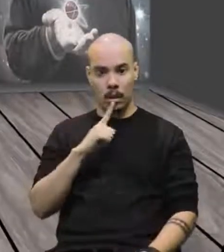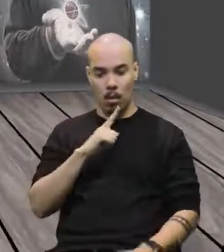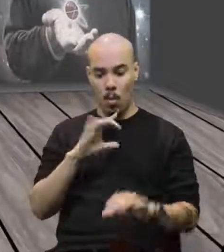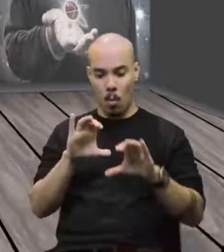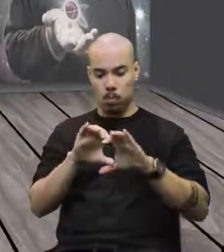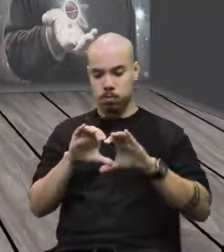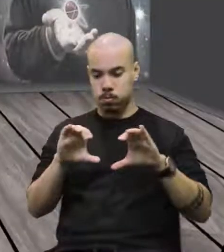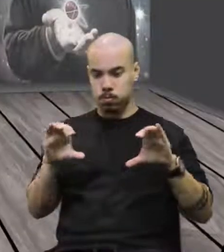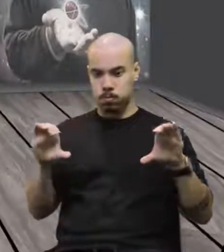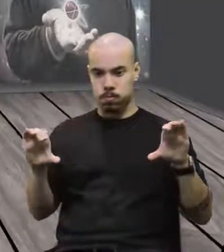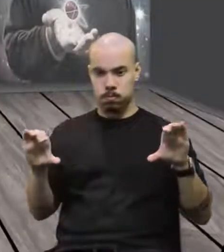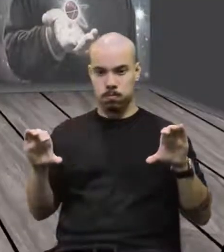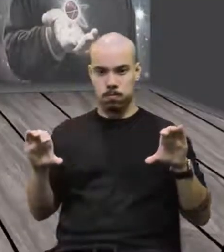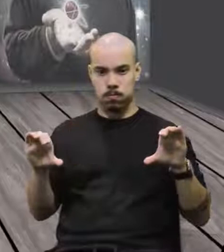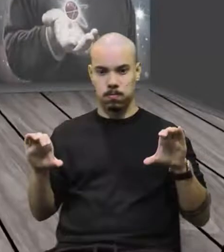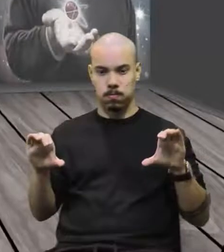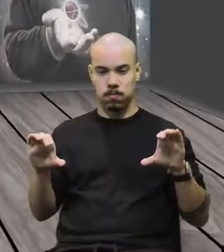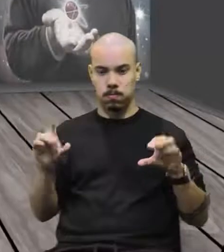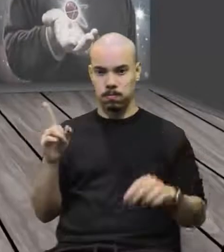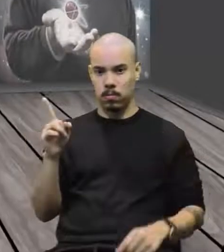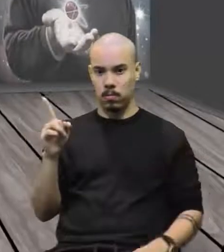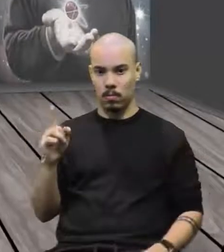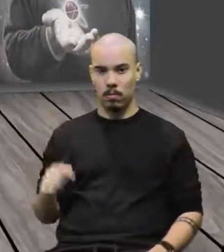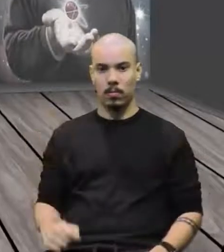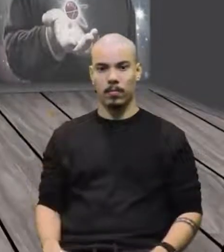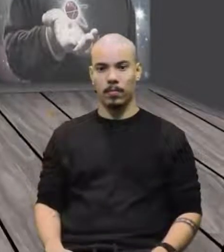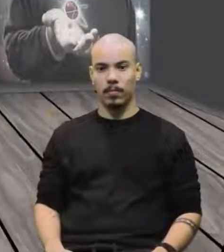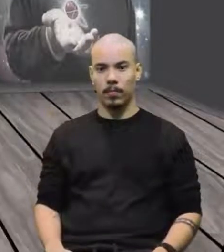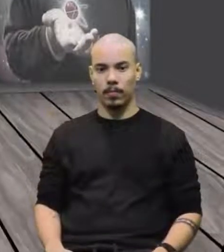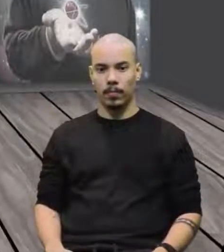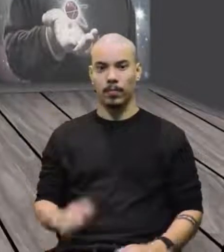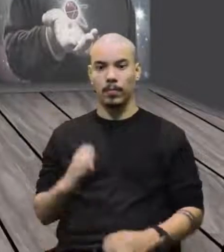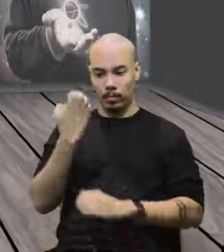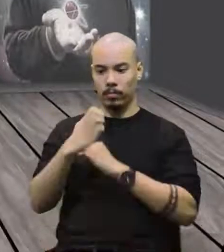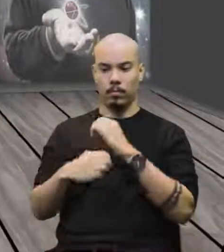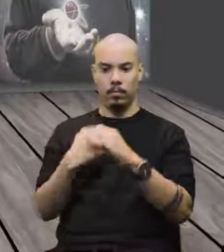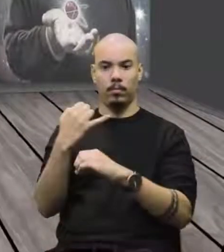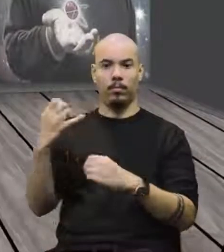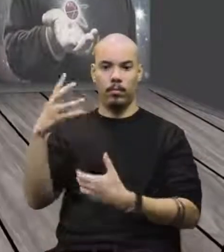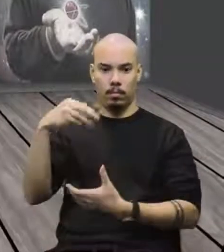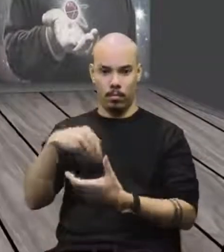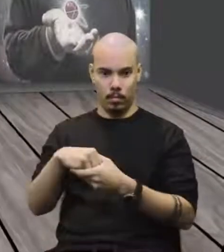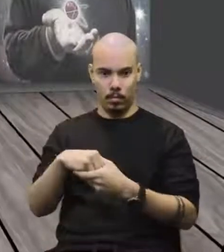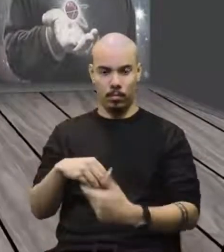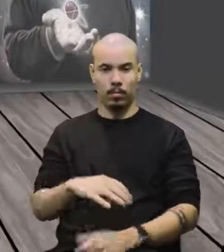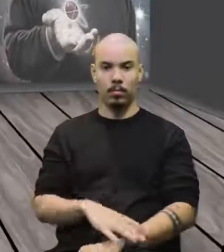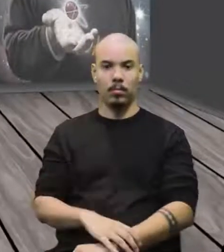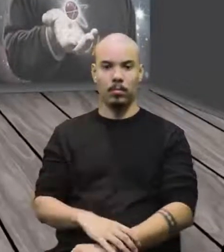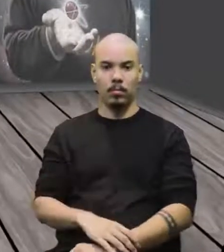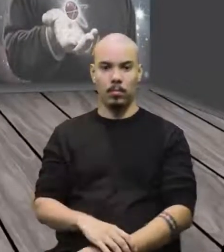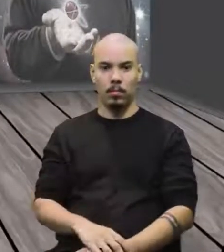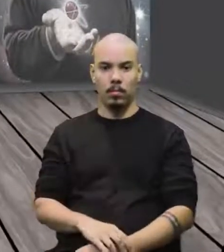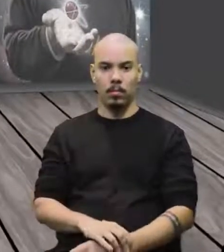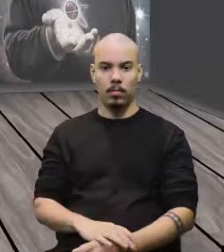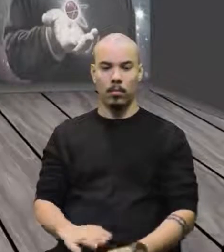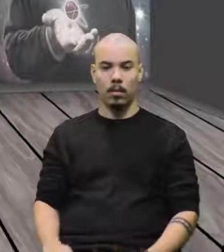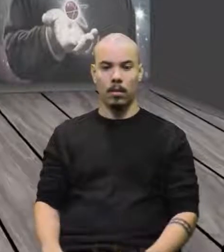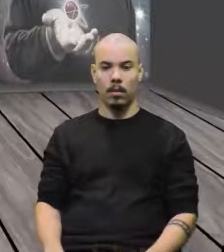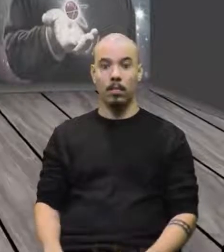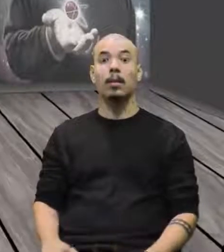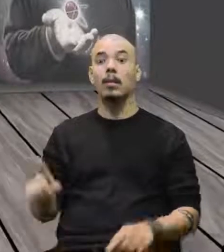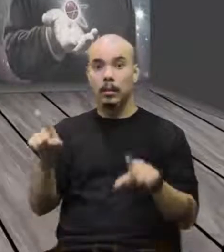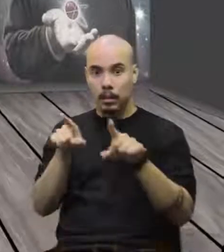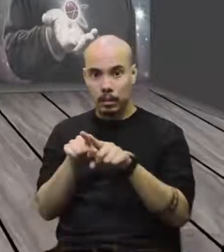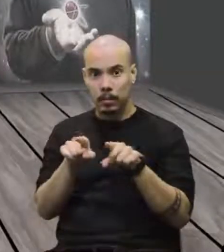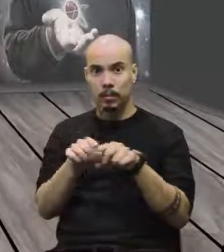passando aqui, né? Isso. O elétron está passando dentro dele também, na mesma aqui, ó. Só que o campo também tá. Isso, o campo magnético também